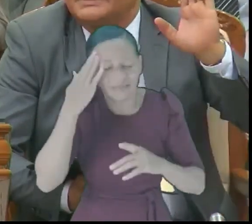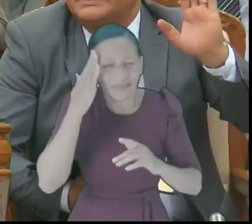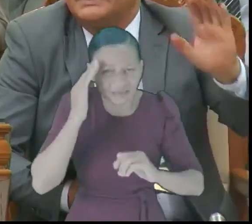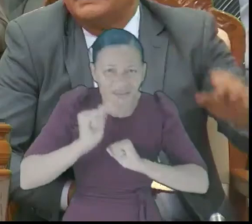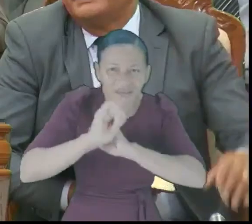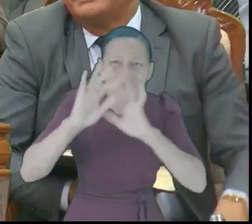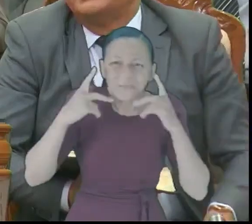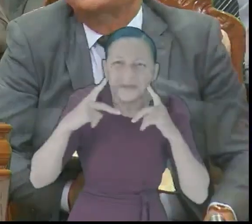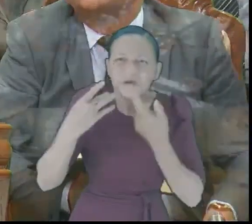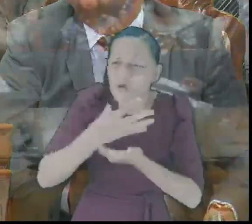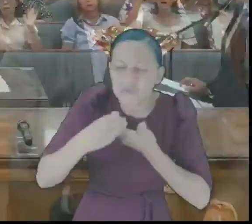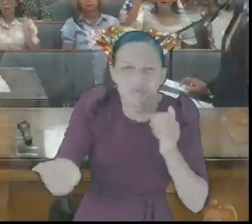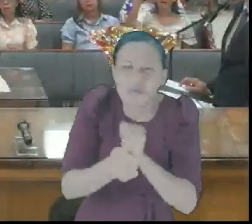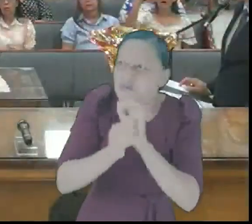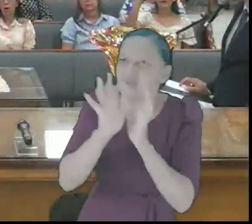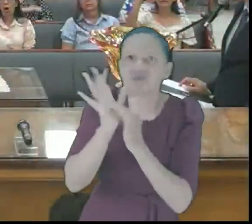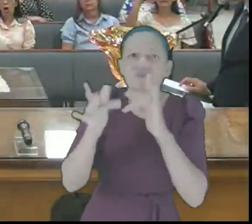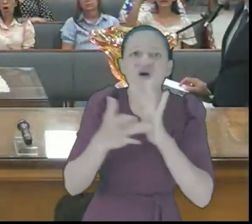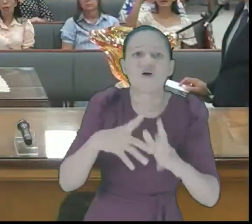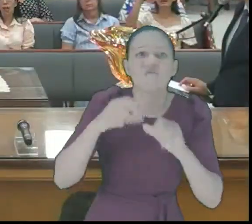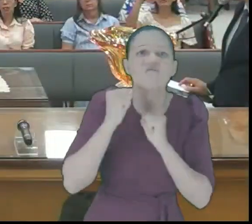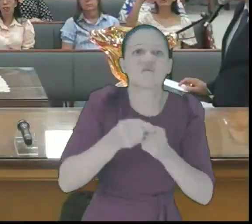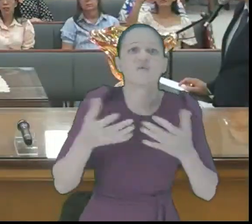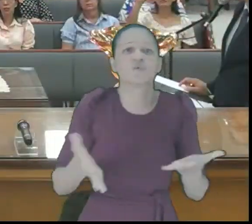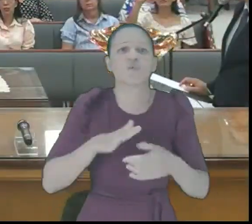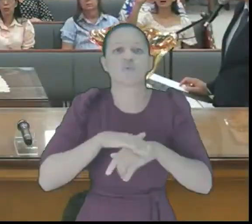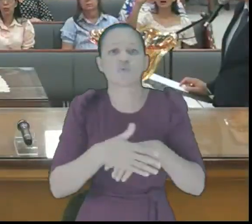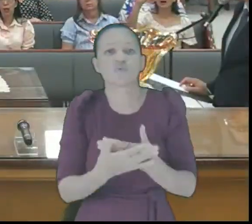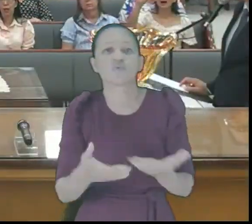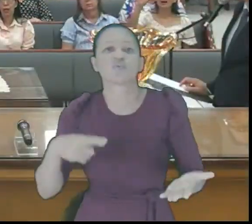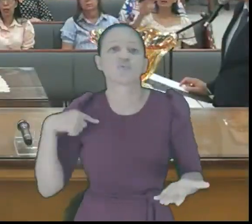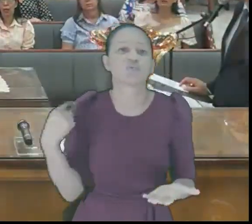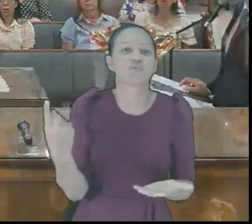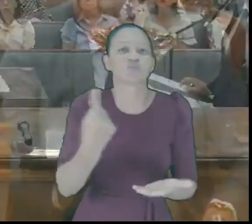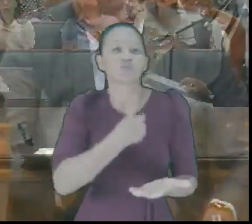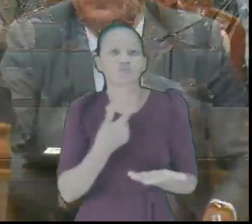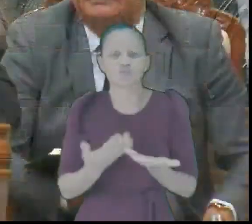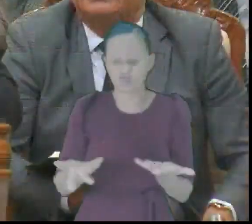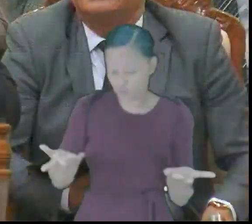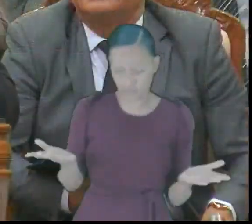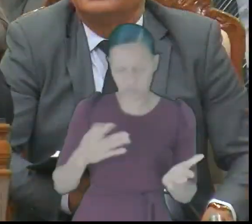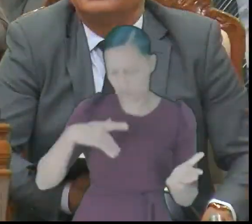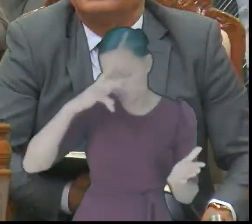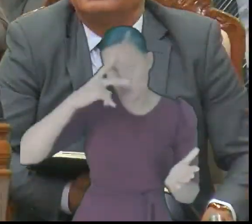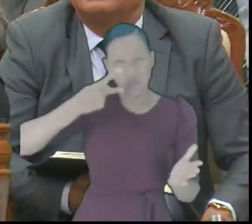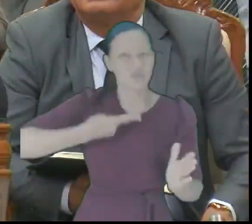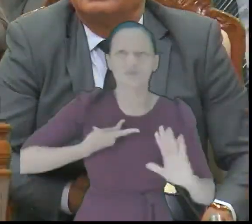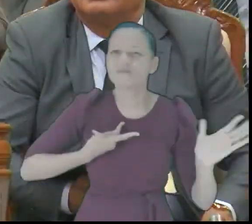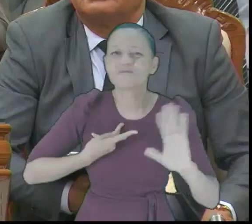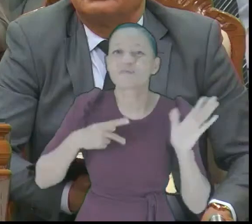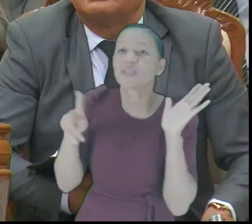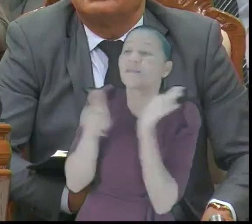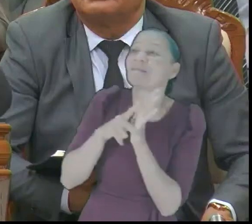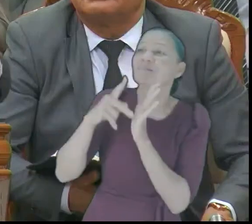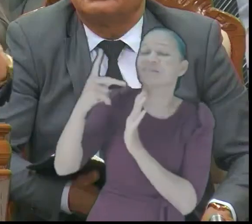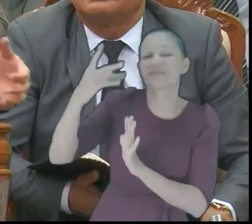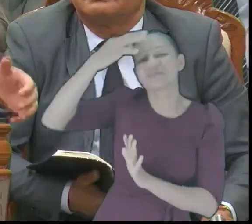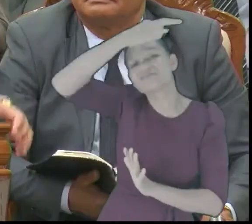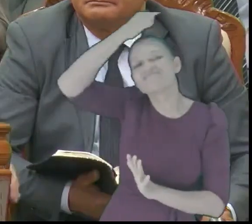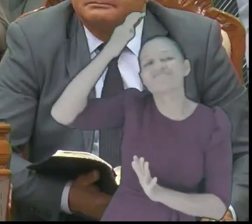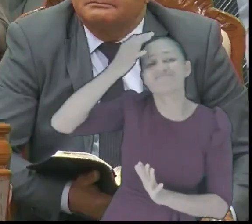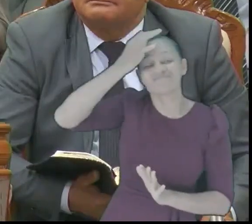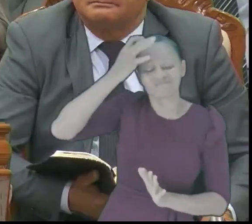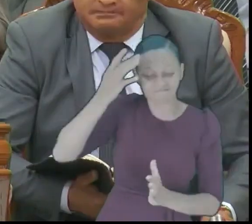palavra? Dê um glória para Jesus mais forte nesta noite. Nós não somos nossos, nós pertencemos ao Espírito